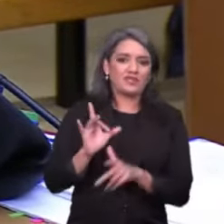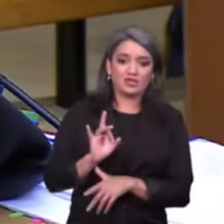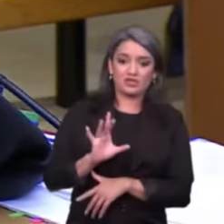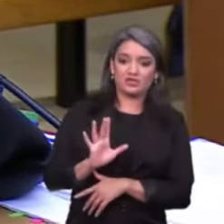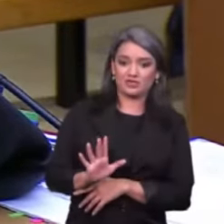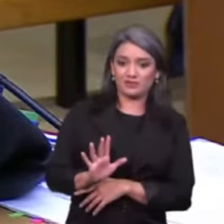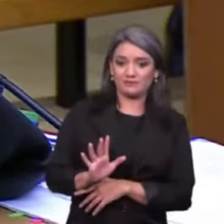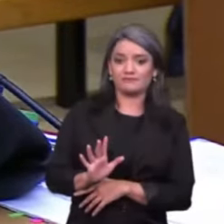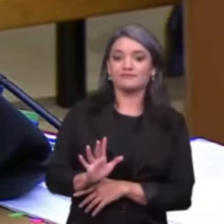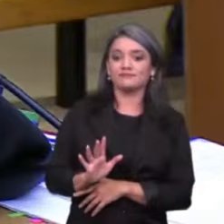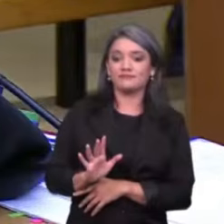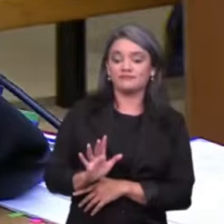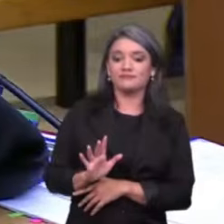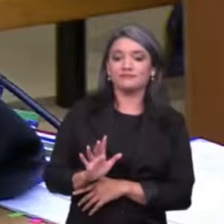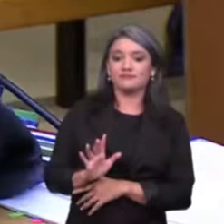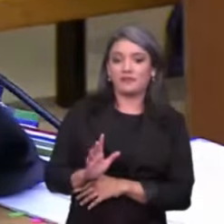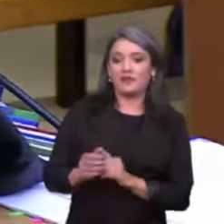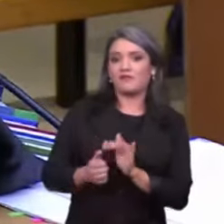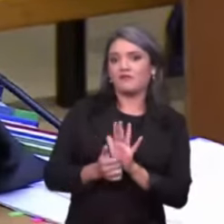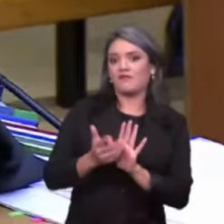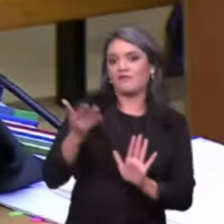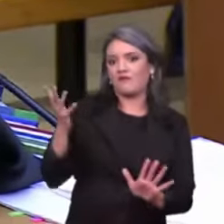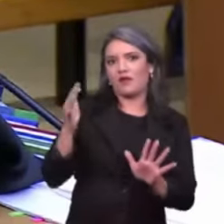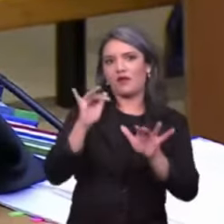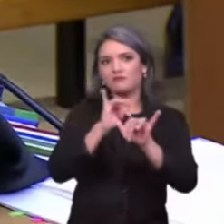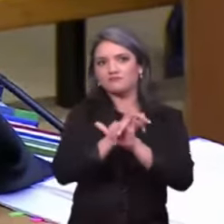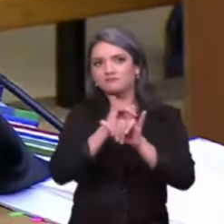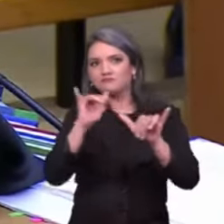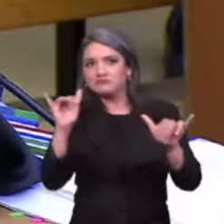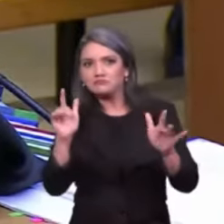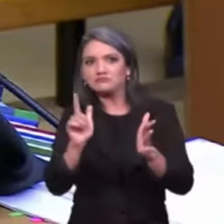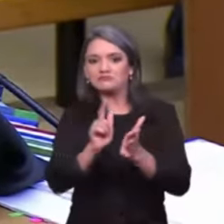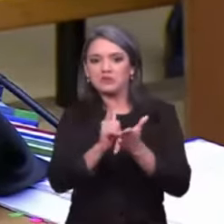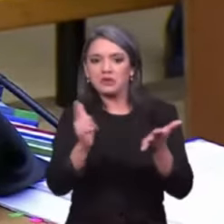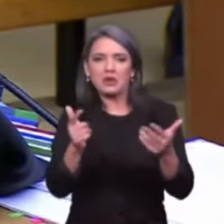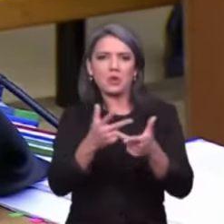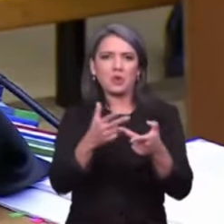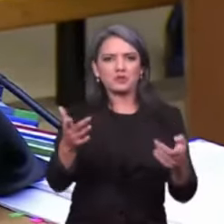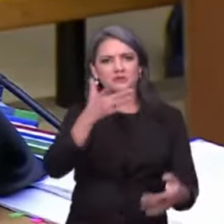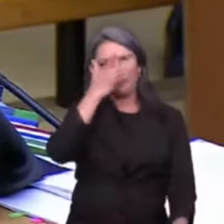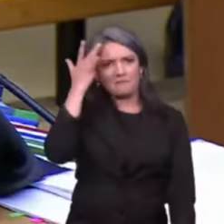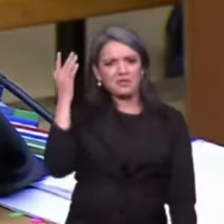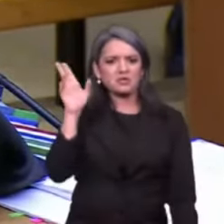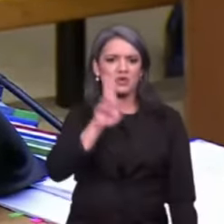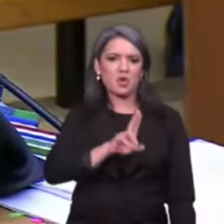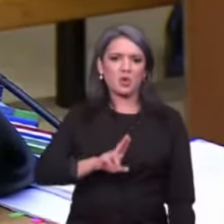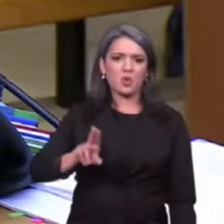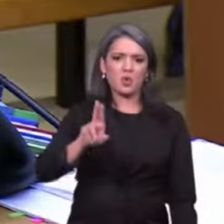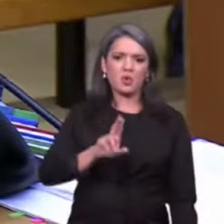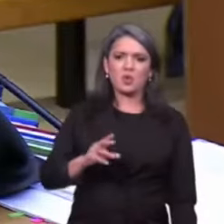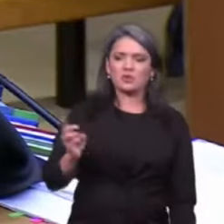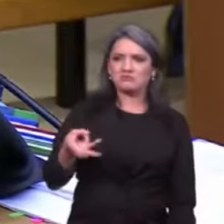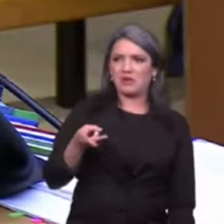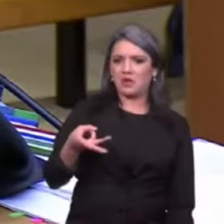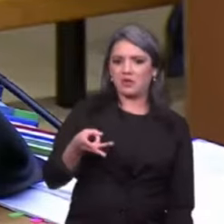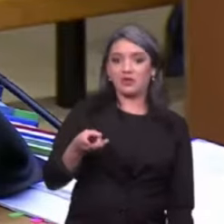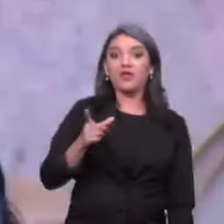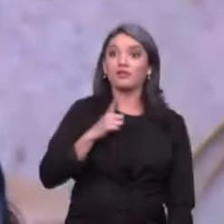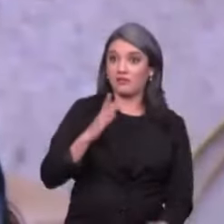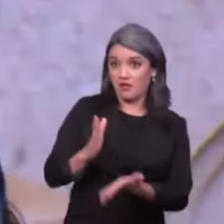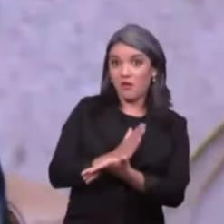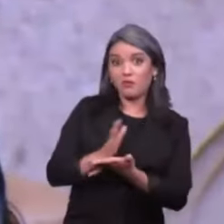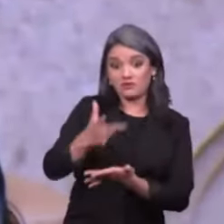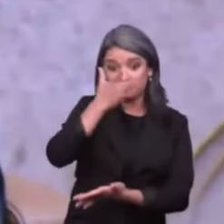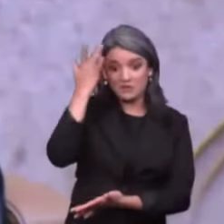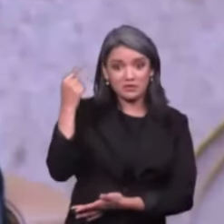Há várias matérias de imprensa, falas nesse sentido. Que não faz mal? Há pessoas que